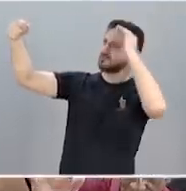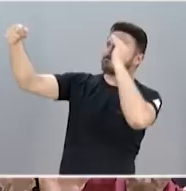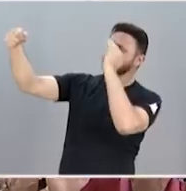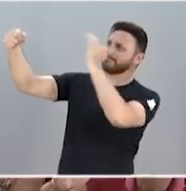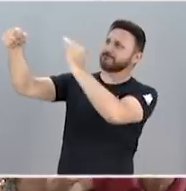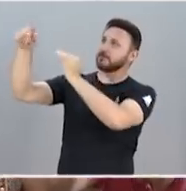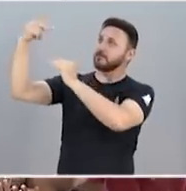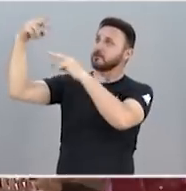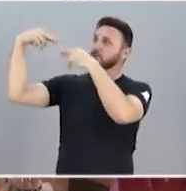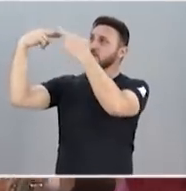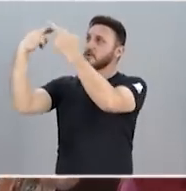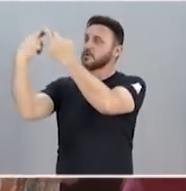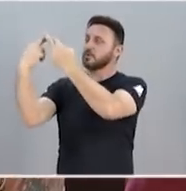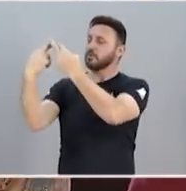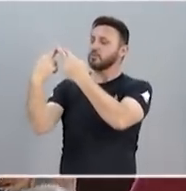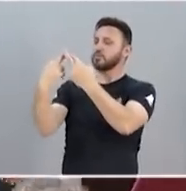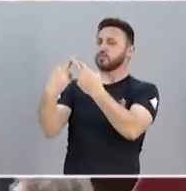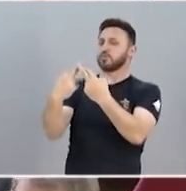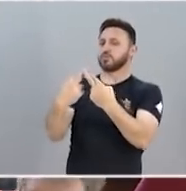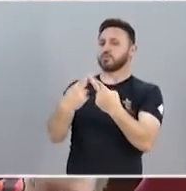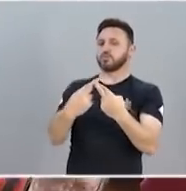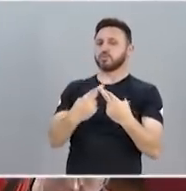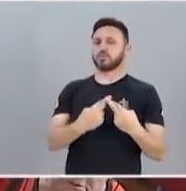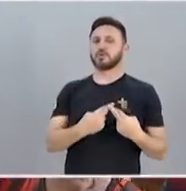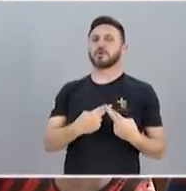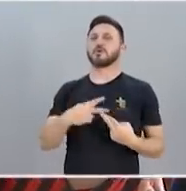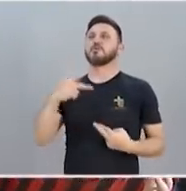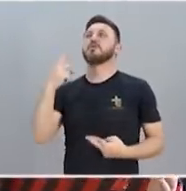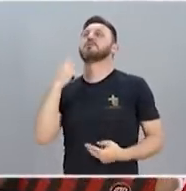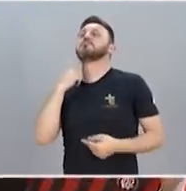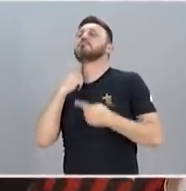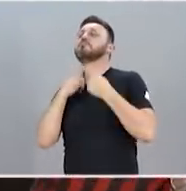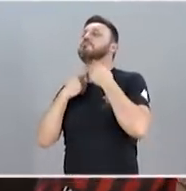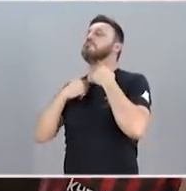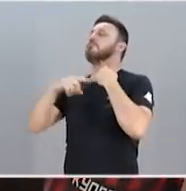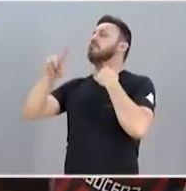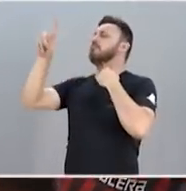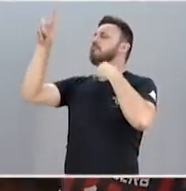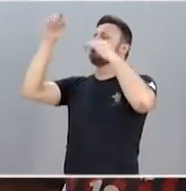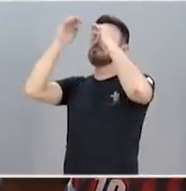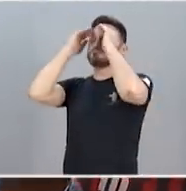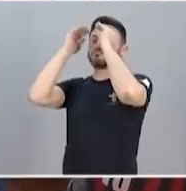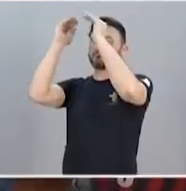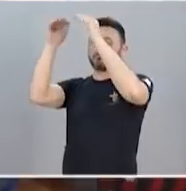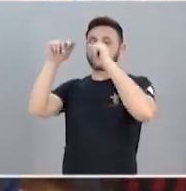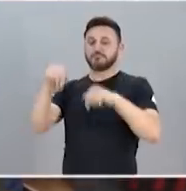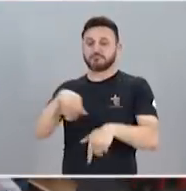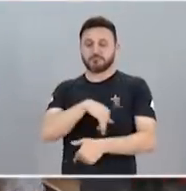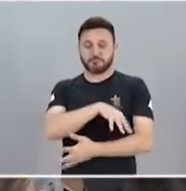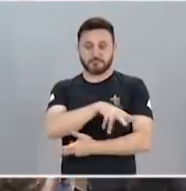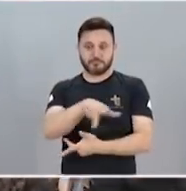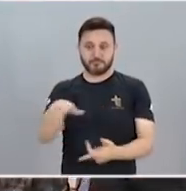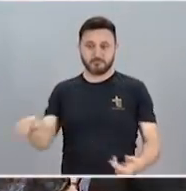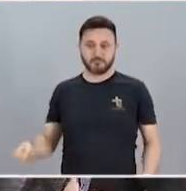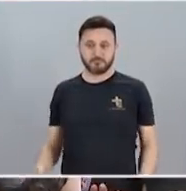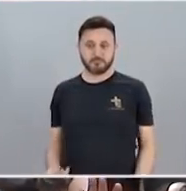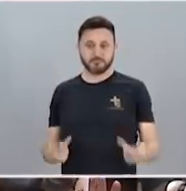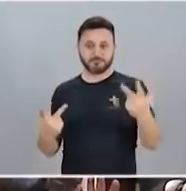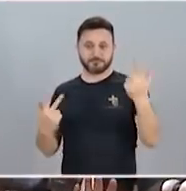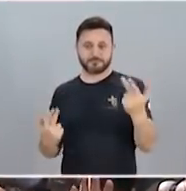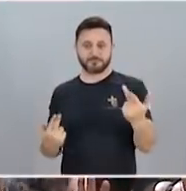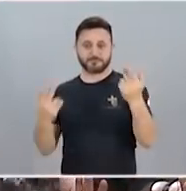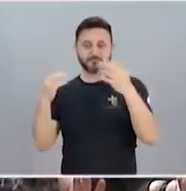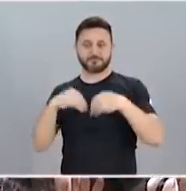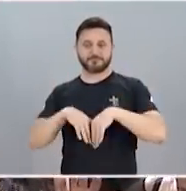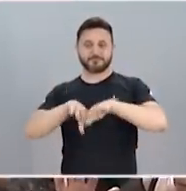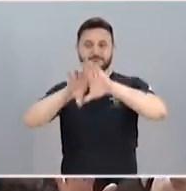seja o vosso nome. Venha a nós o vosso reino, seja feita a vossa vontade, assim na